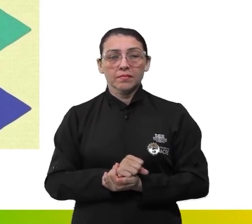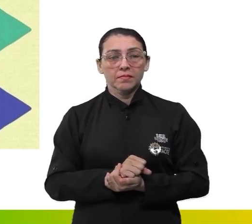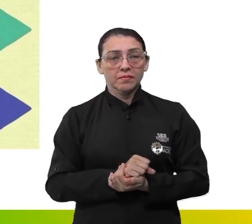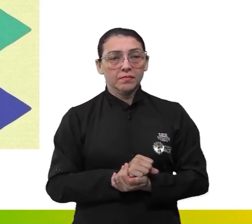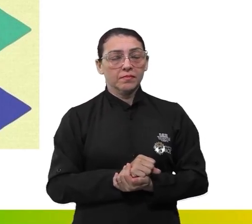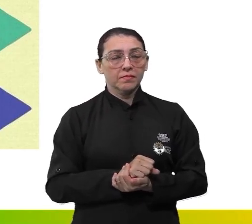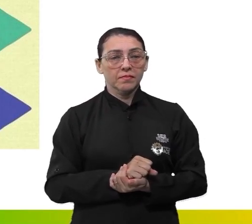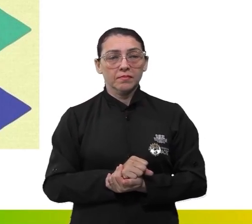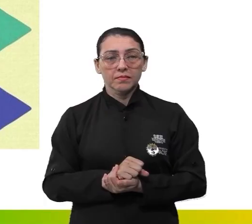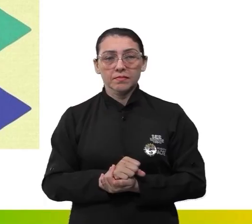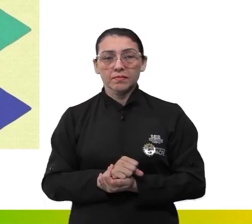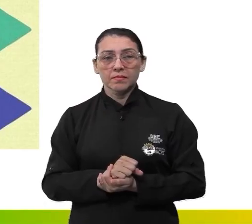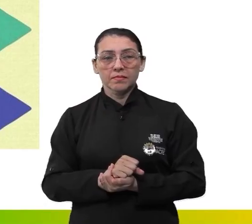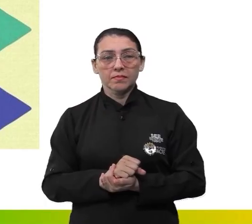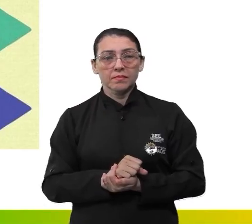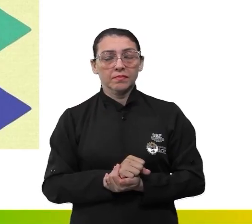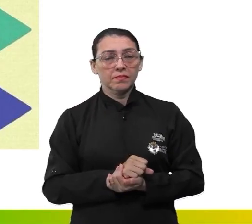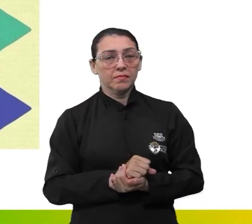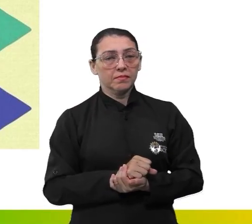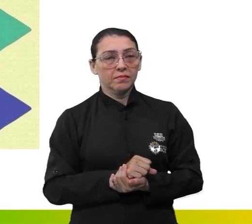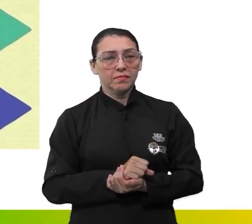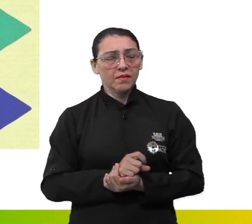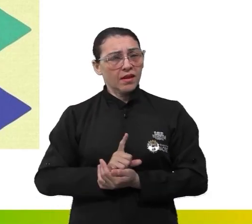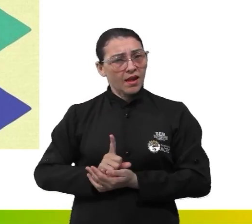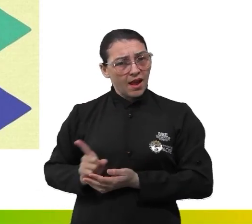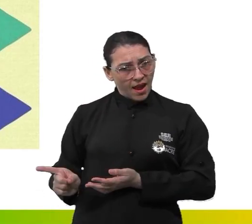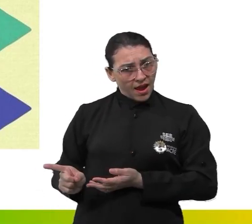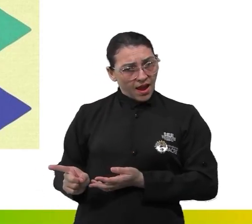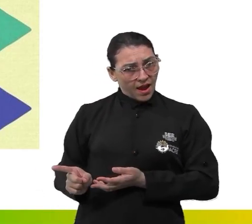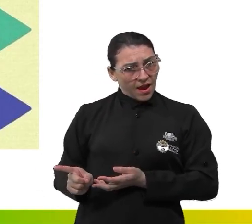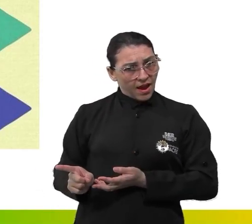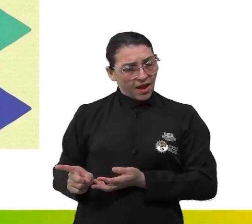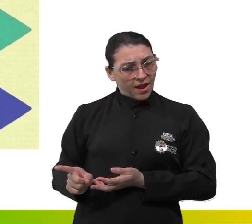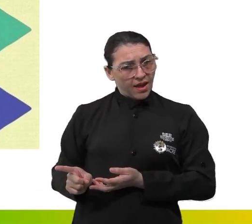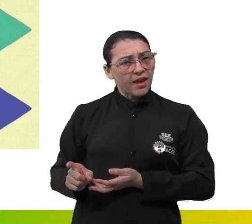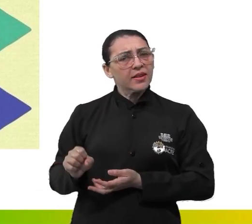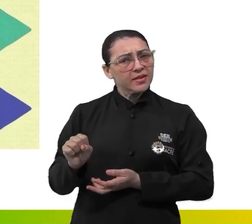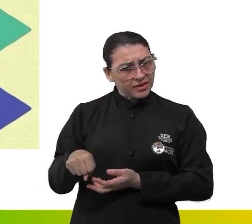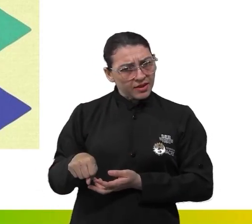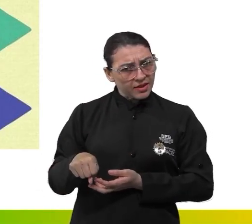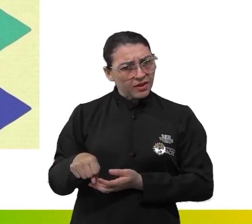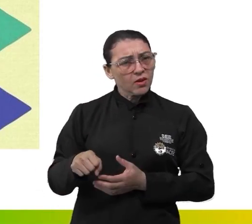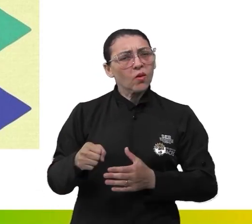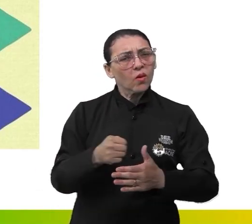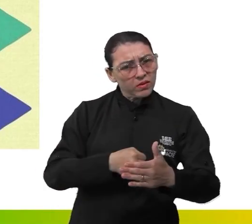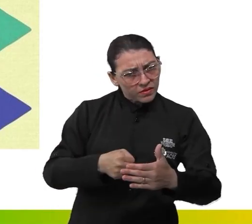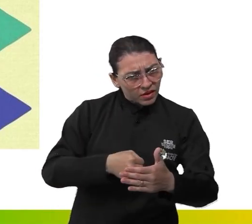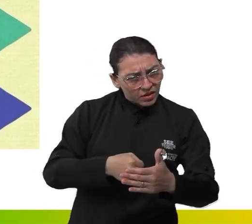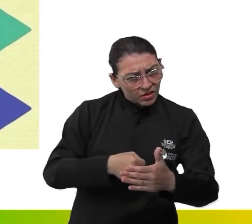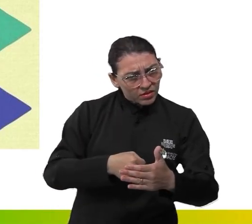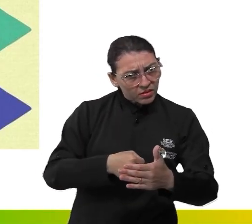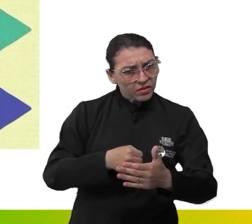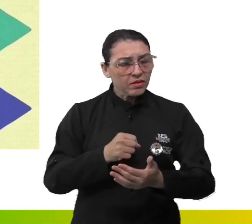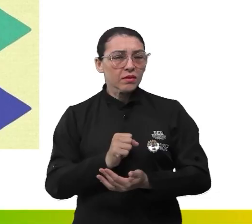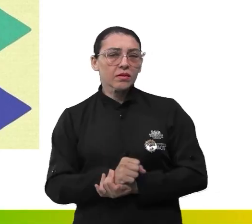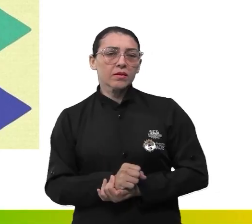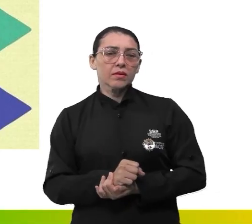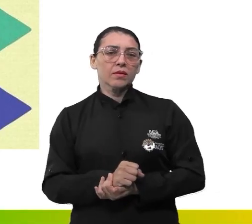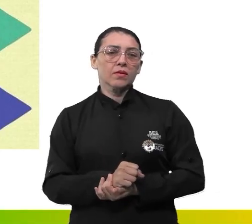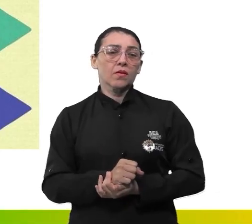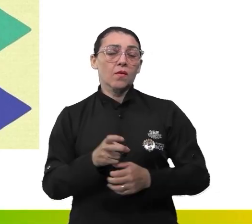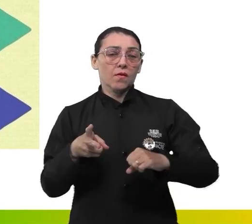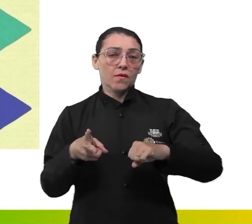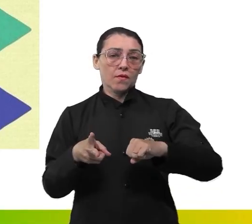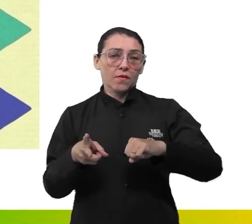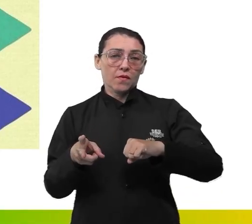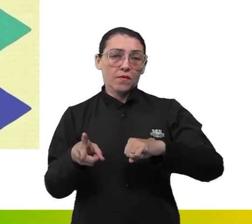com o is. Is she cooking? Ela está cozinhando? Então, vou começar com o verbo to be, depois colocar